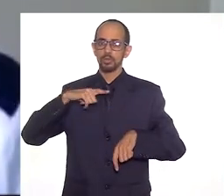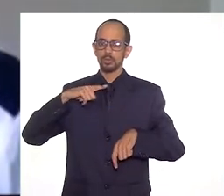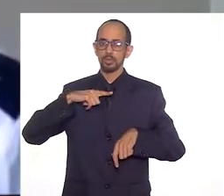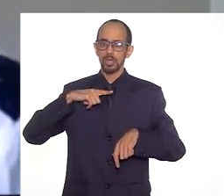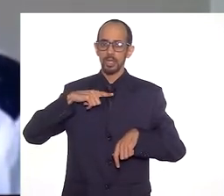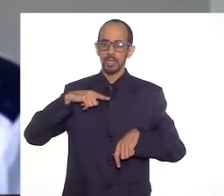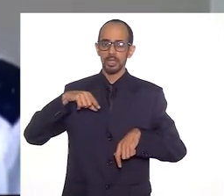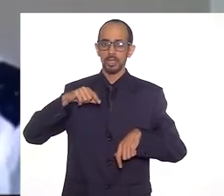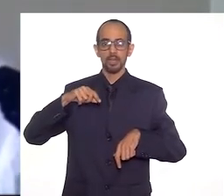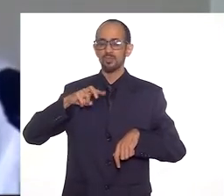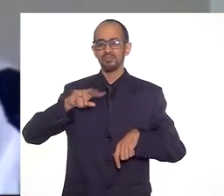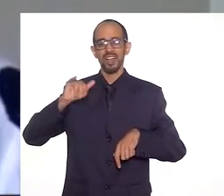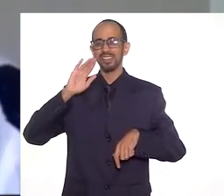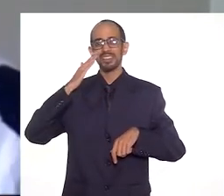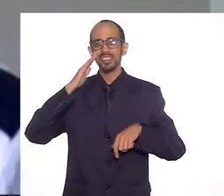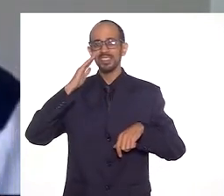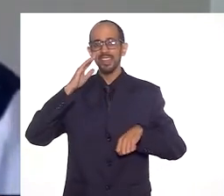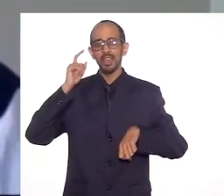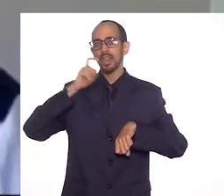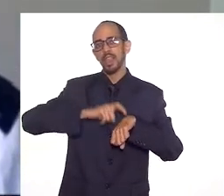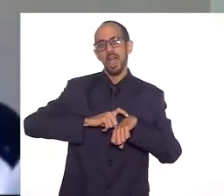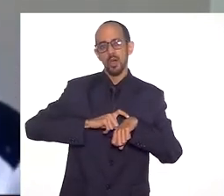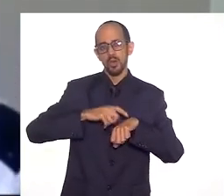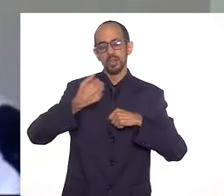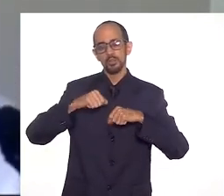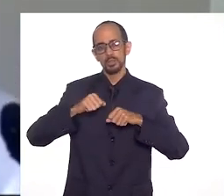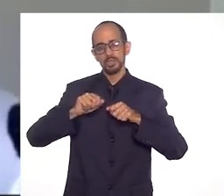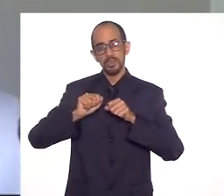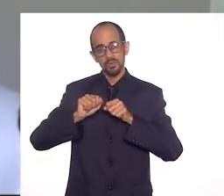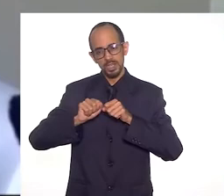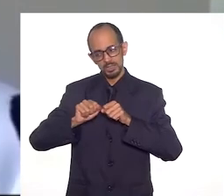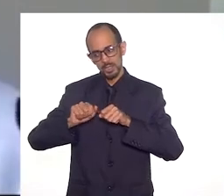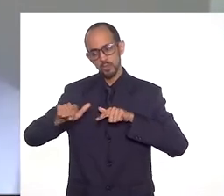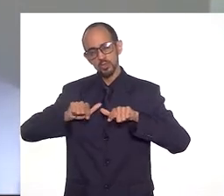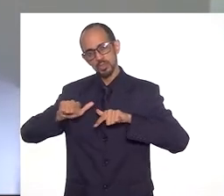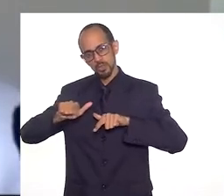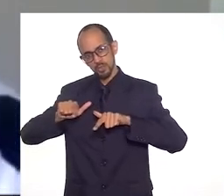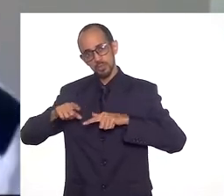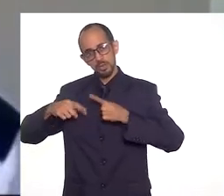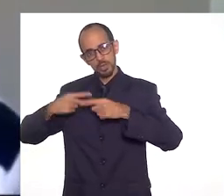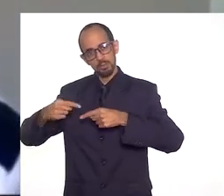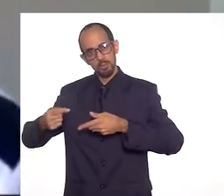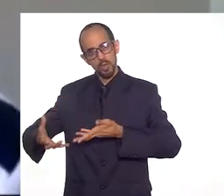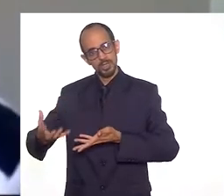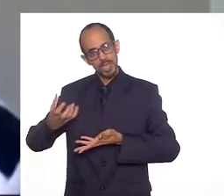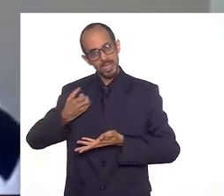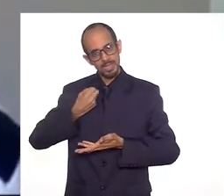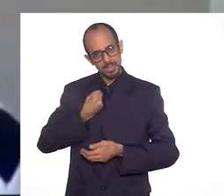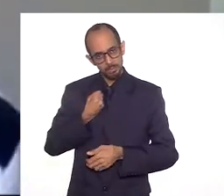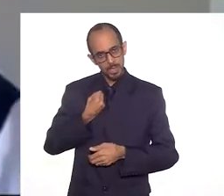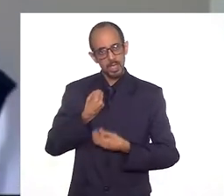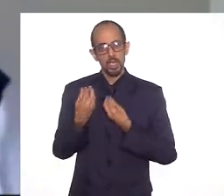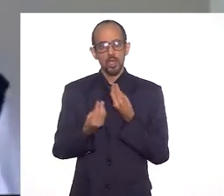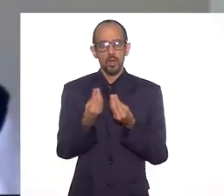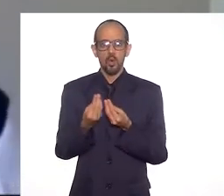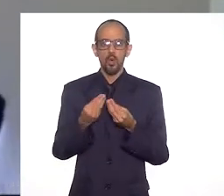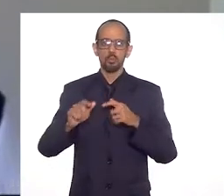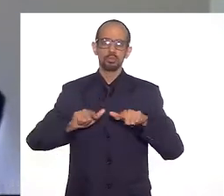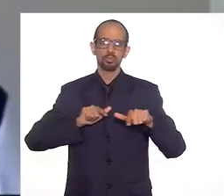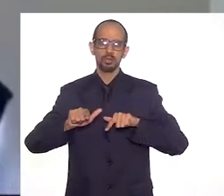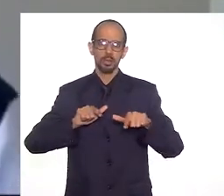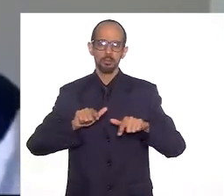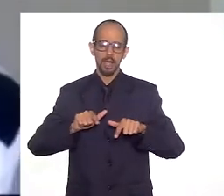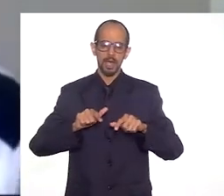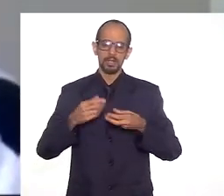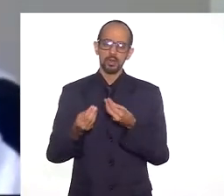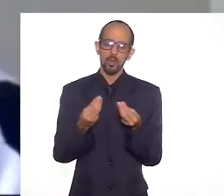né? Ele não vai receber logo ali, tem um prazo até prestar o serviço e, de fato, ele receber. E aí, de novo, como é que ele